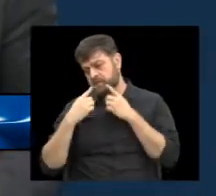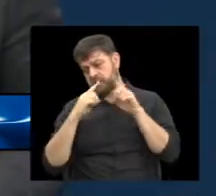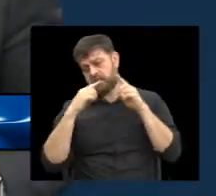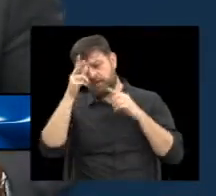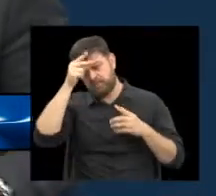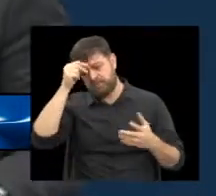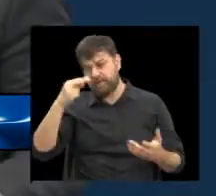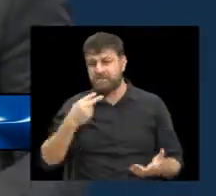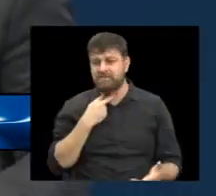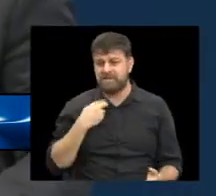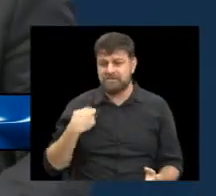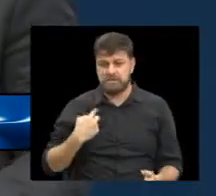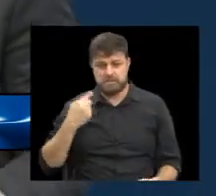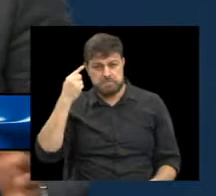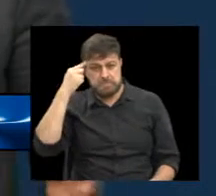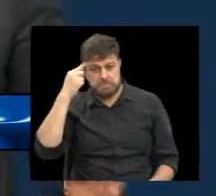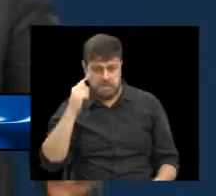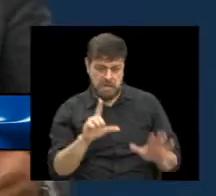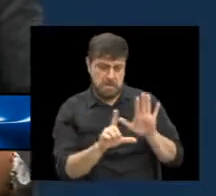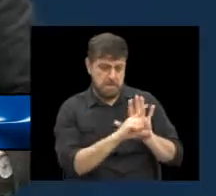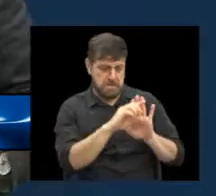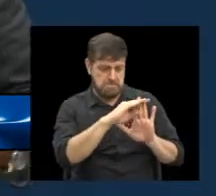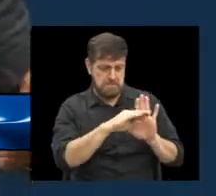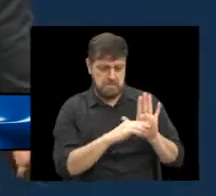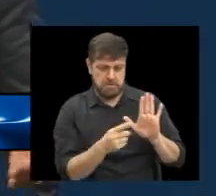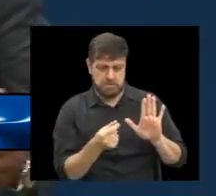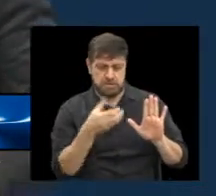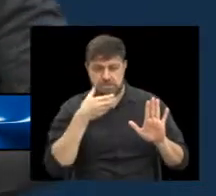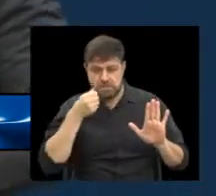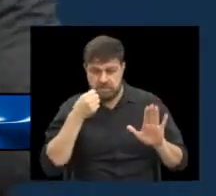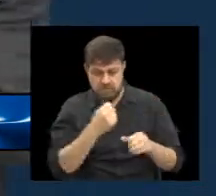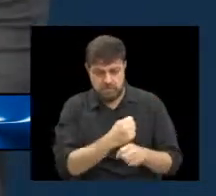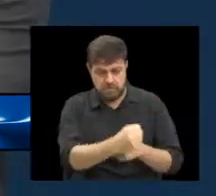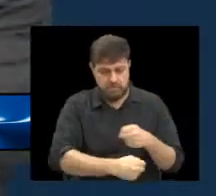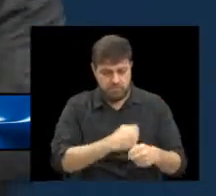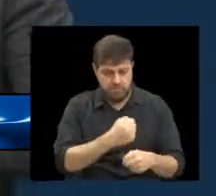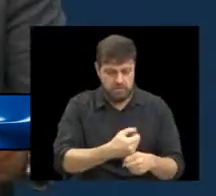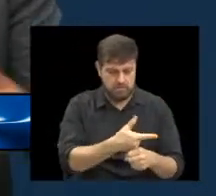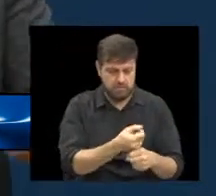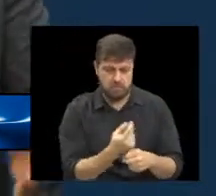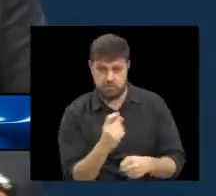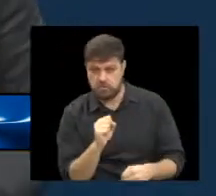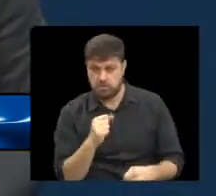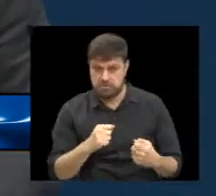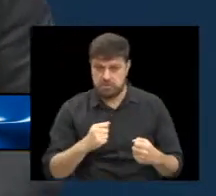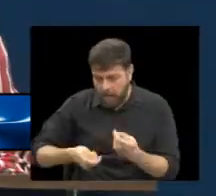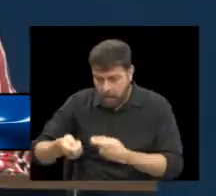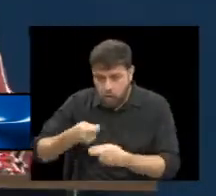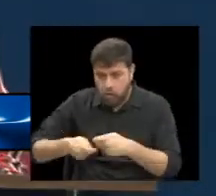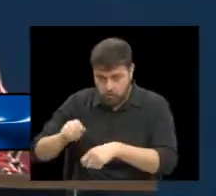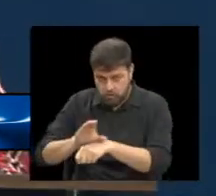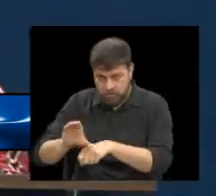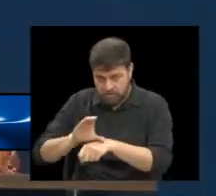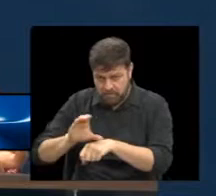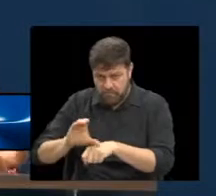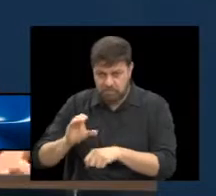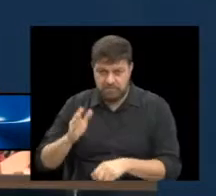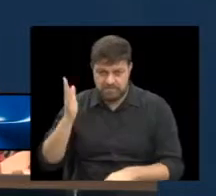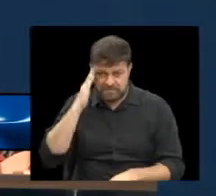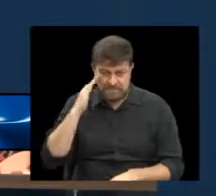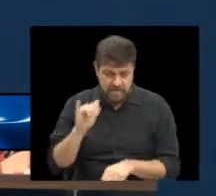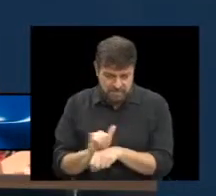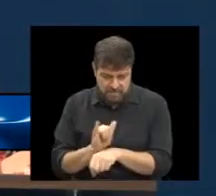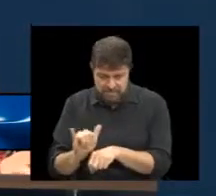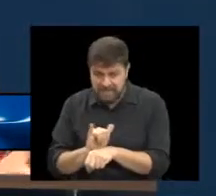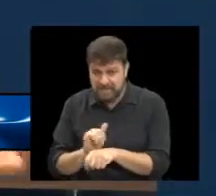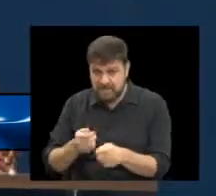para tratar o orçamento aqui como se fosse uma questão que a gente tem que dar aumento, é isso, aquilo. Não dá. De acordo com a Mariana